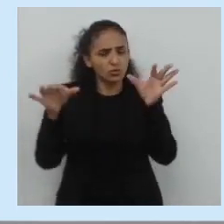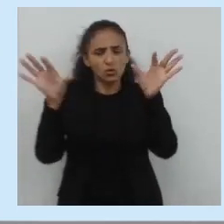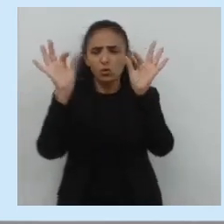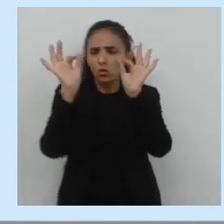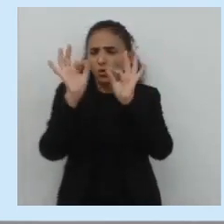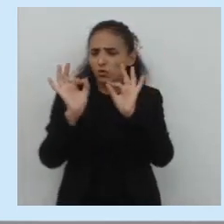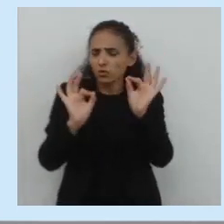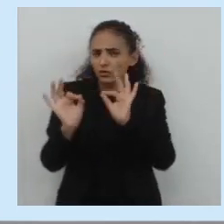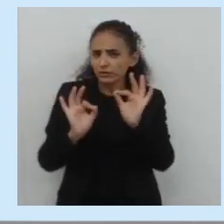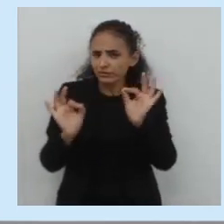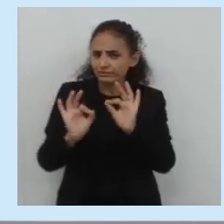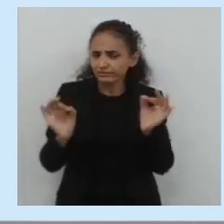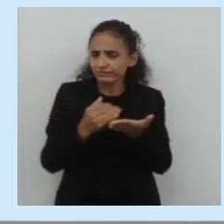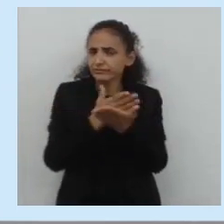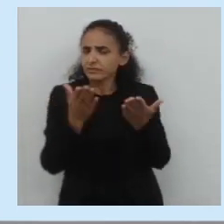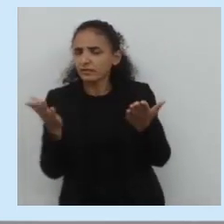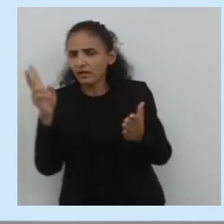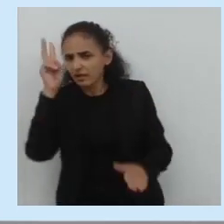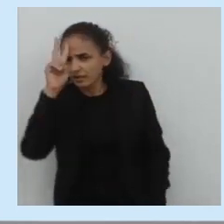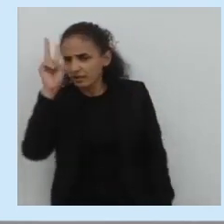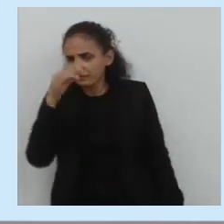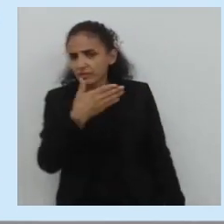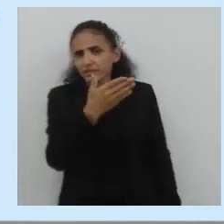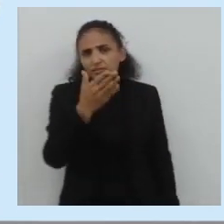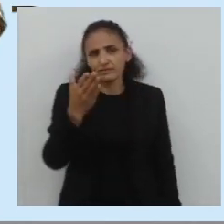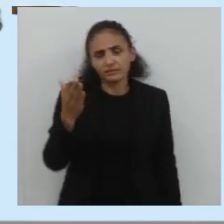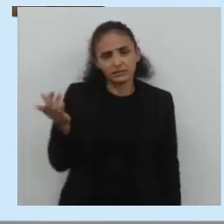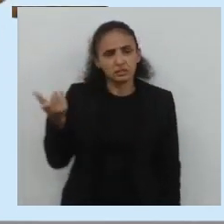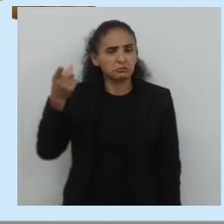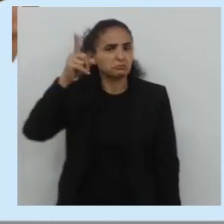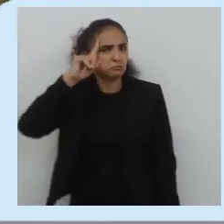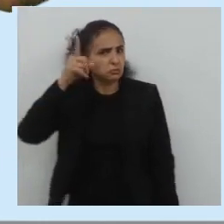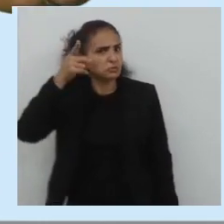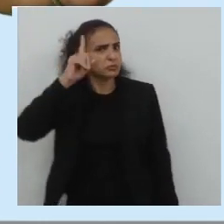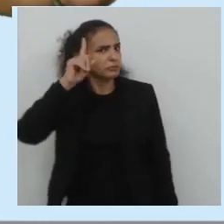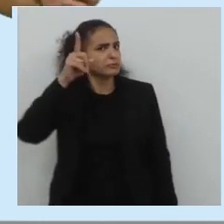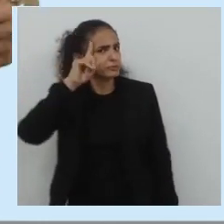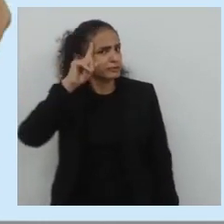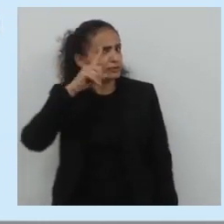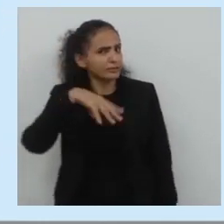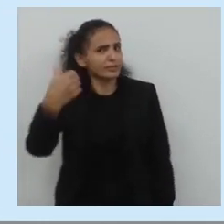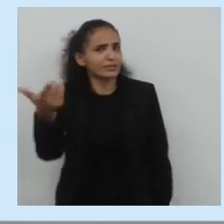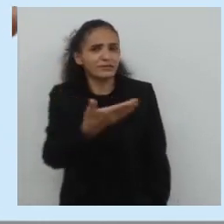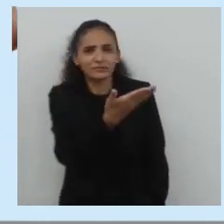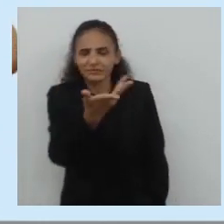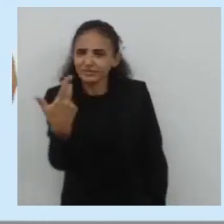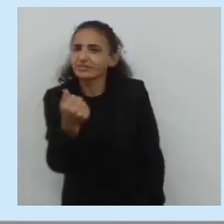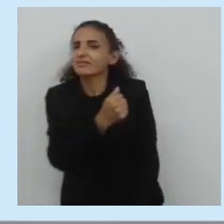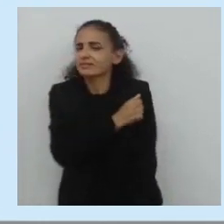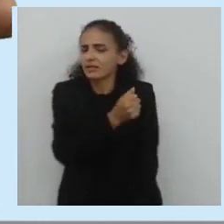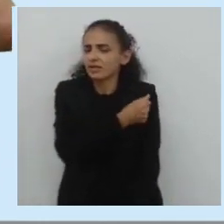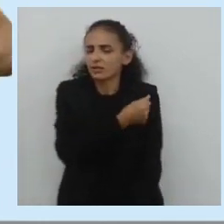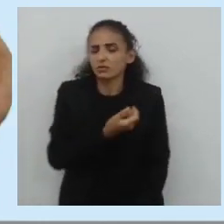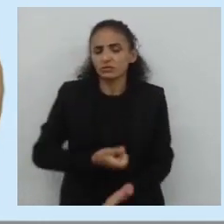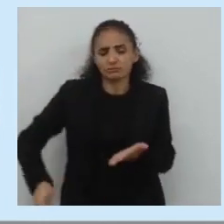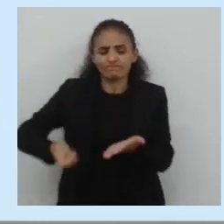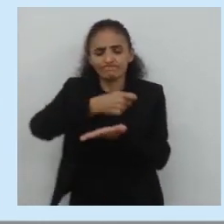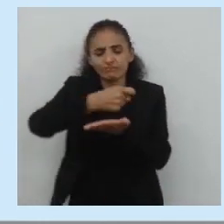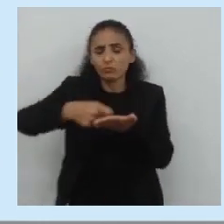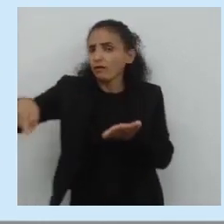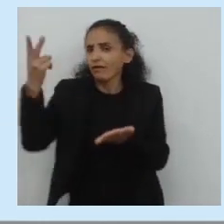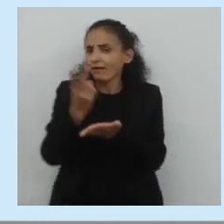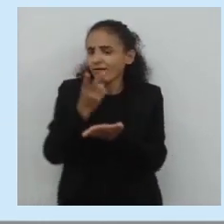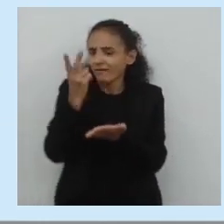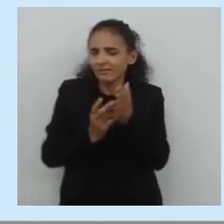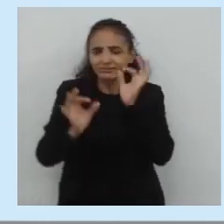texto e a edição. Lembrar que vocês, no dia a dia estudantil, escrevem textos, organizam